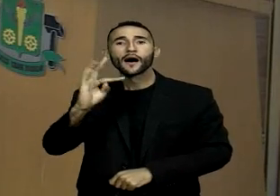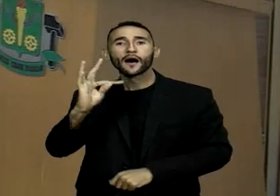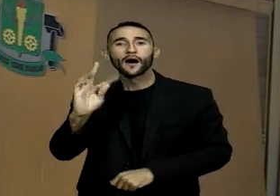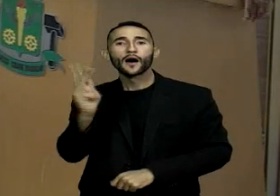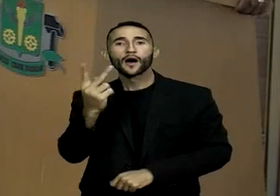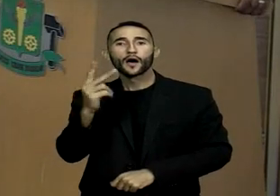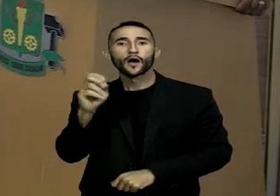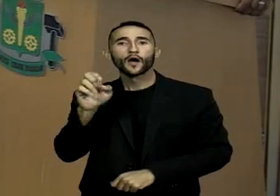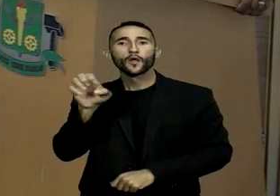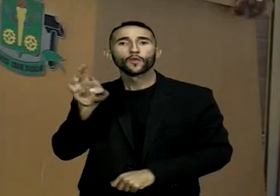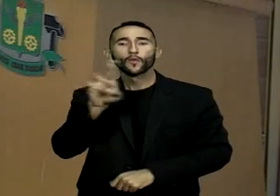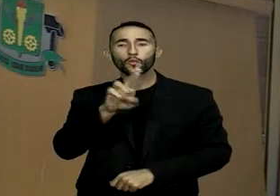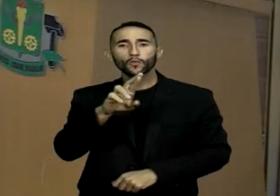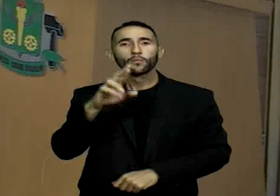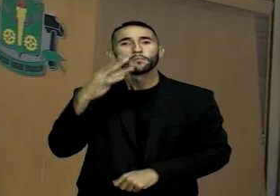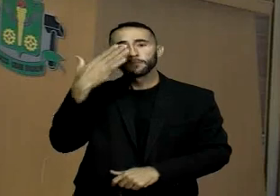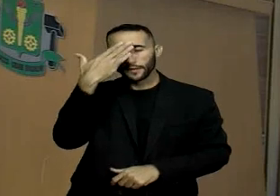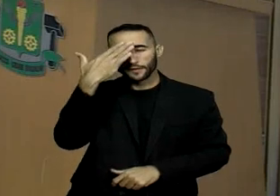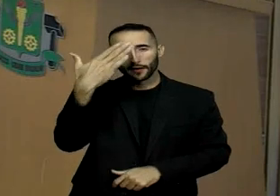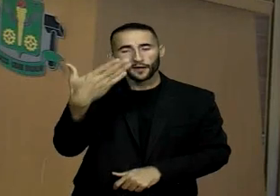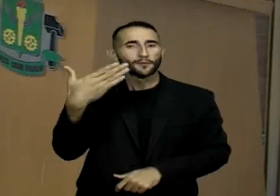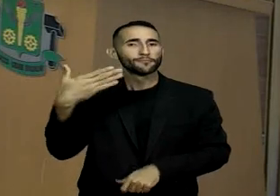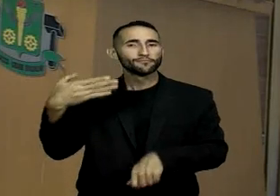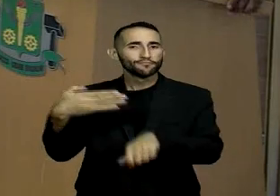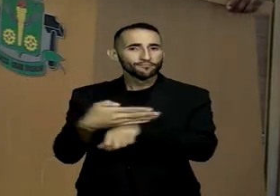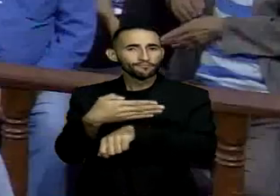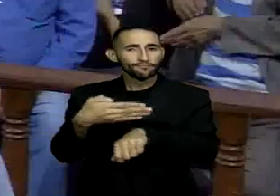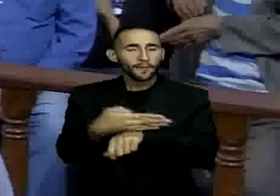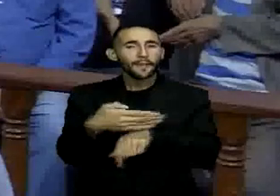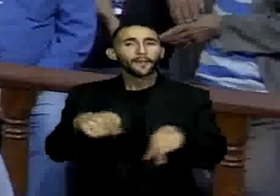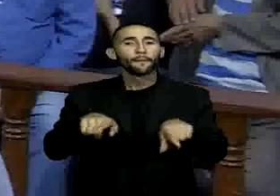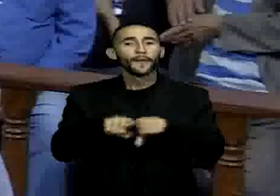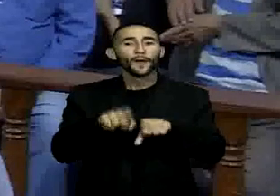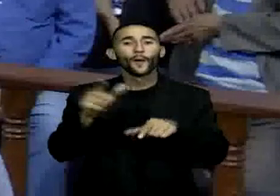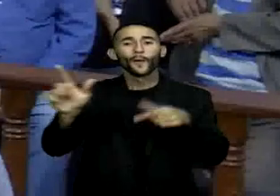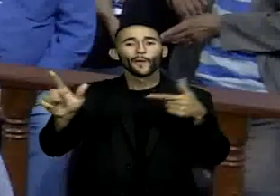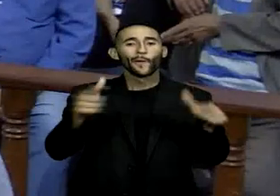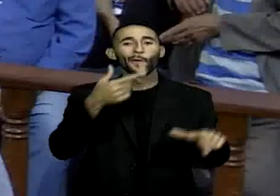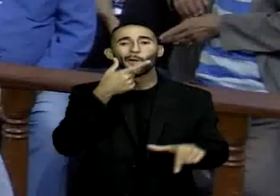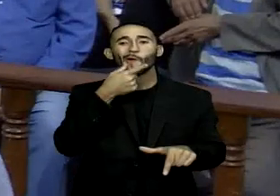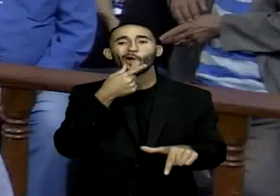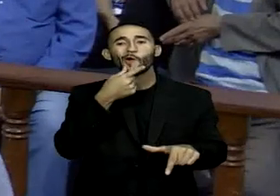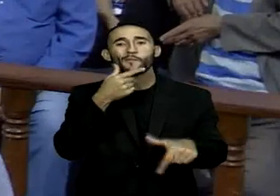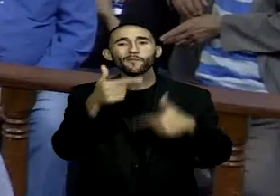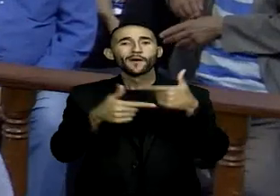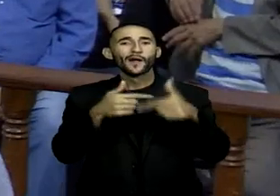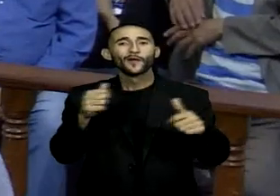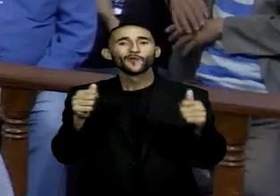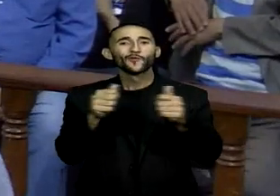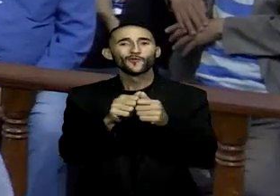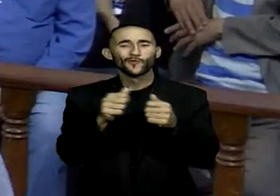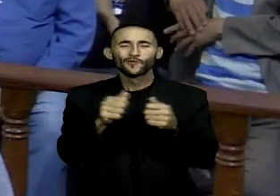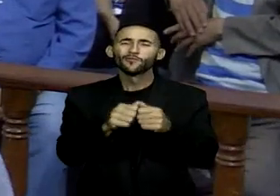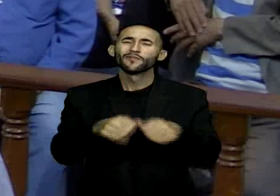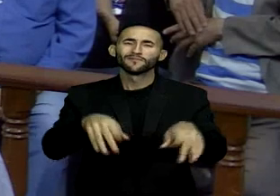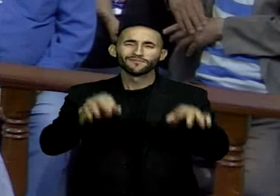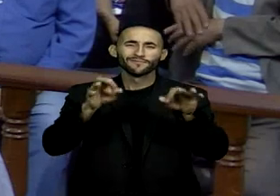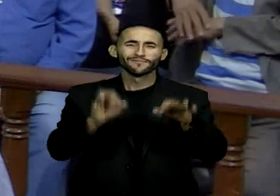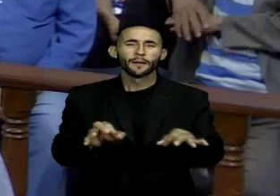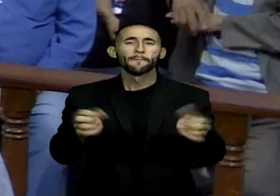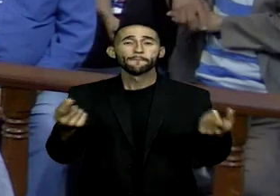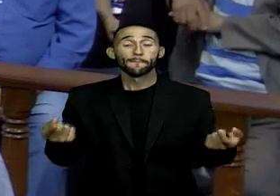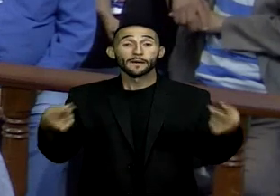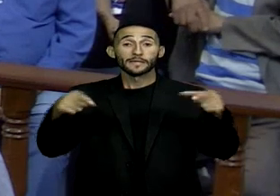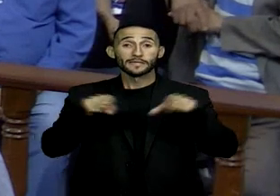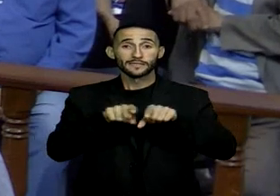oportunidade para agradecer o Arthur, o Anderson, os demais meninos, que são tudo parceiros. Eu sei que vocês estão aí na rua o dia a dia.